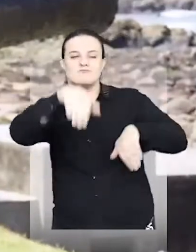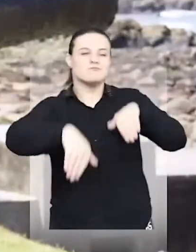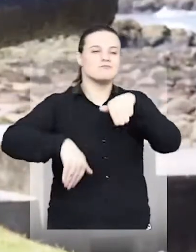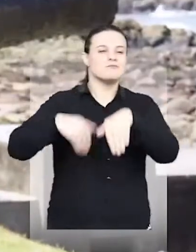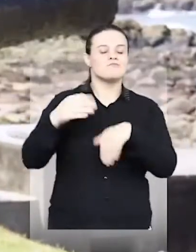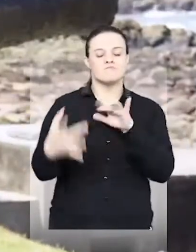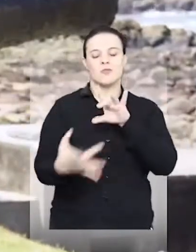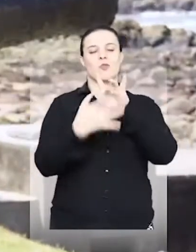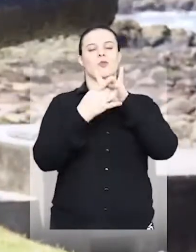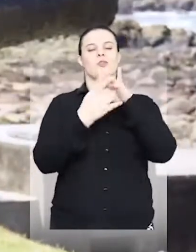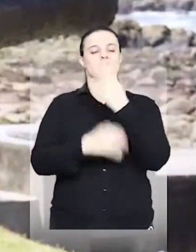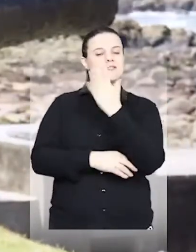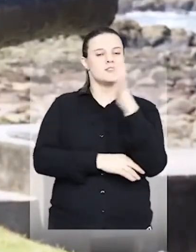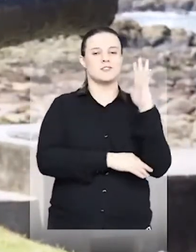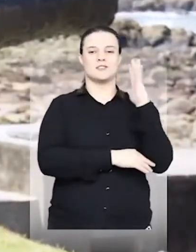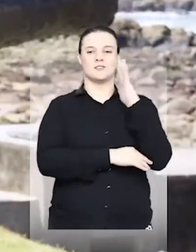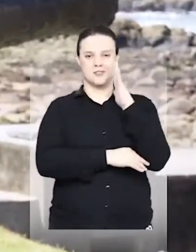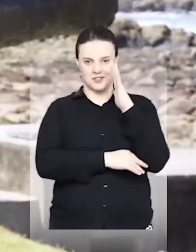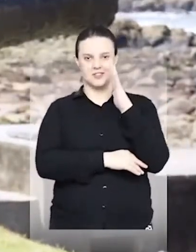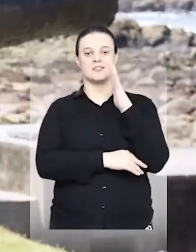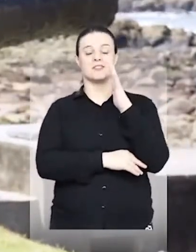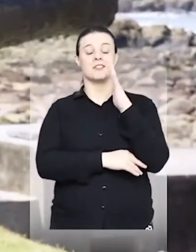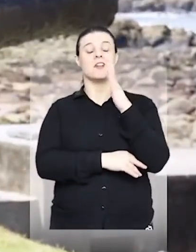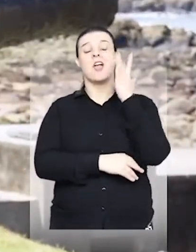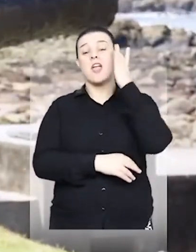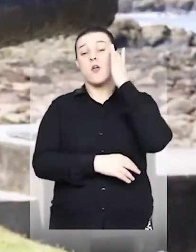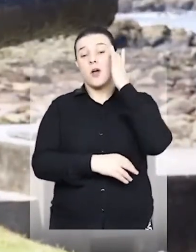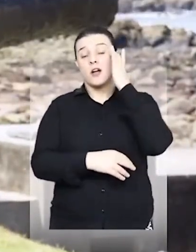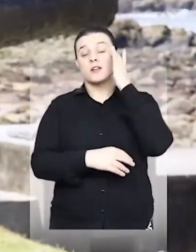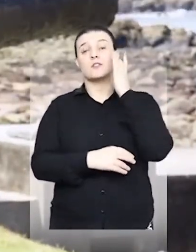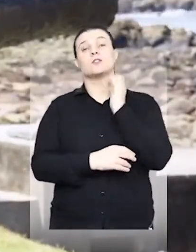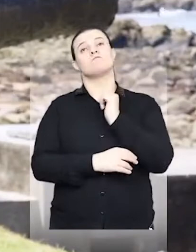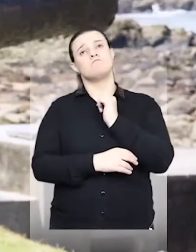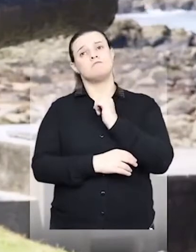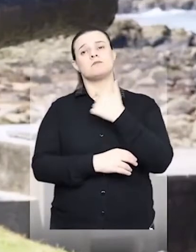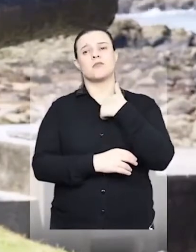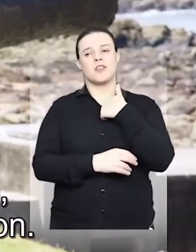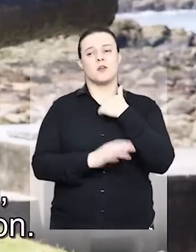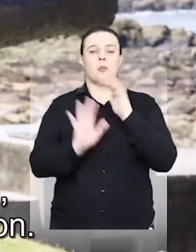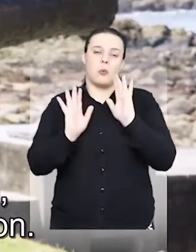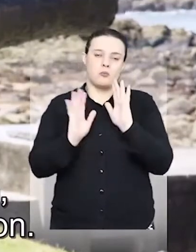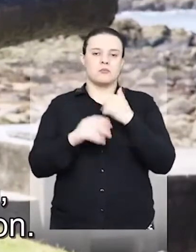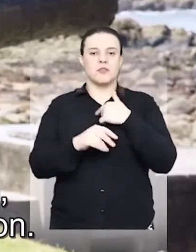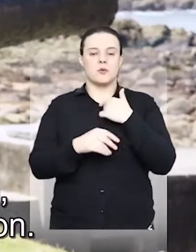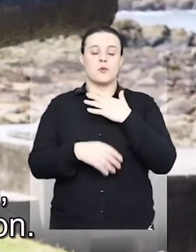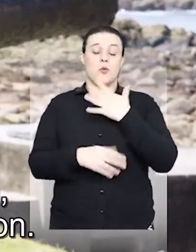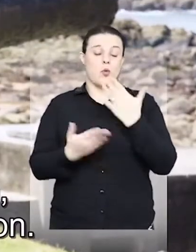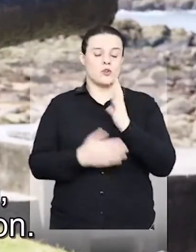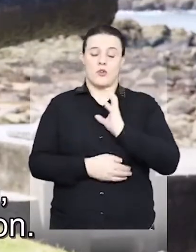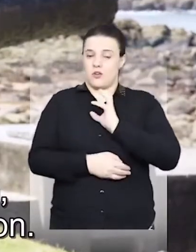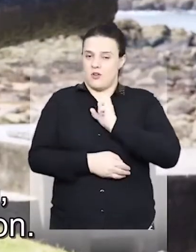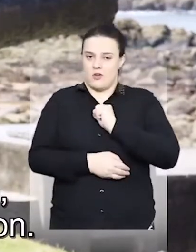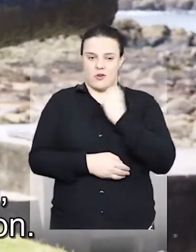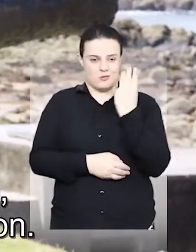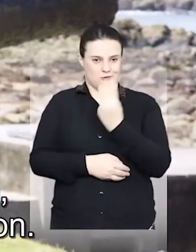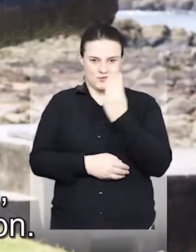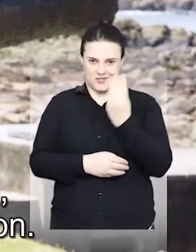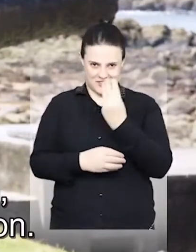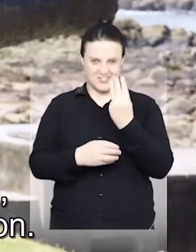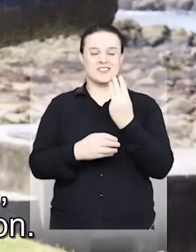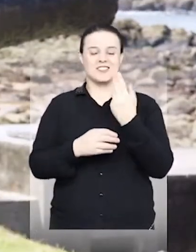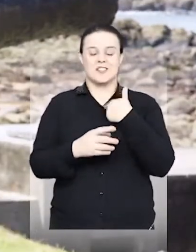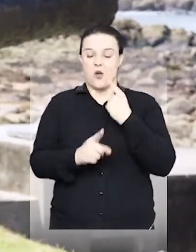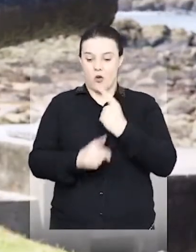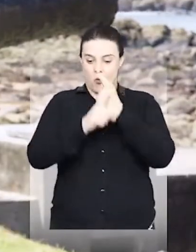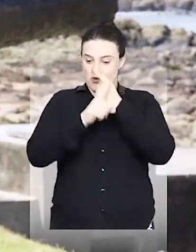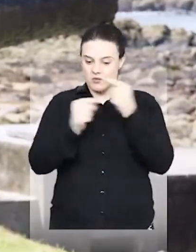essa conexão com a natureza. Eu acho que eu sou suspeito para falar do triatlo, porque eu sou hoje apaixonado por